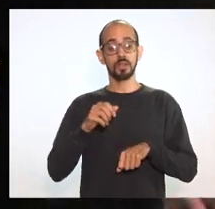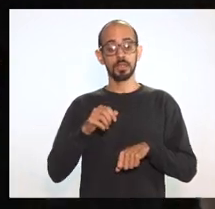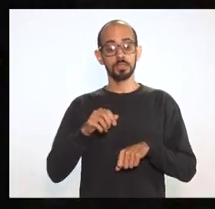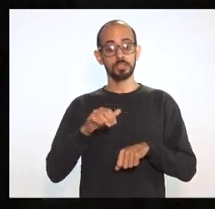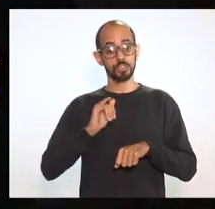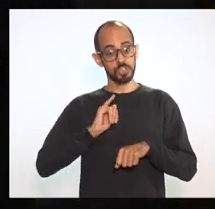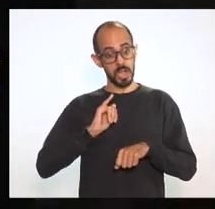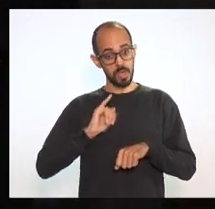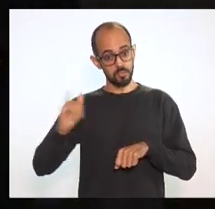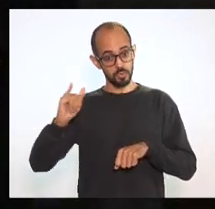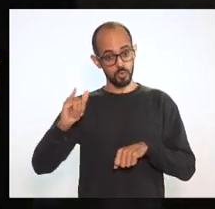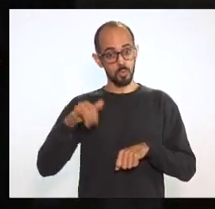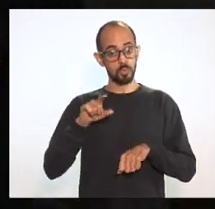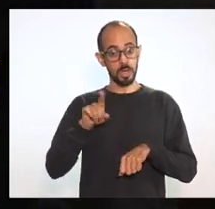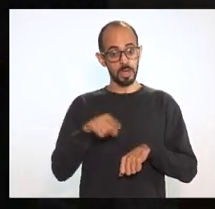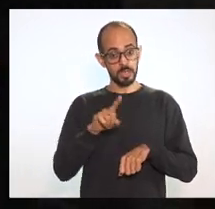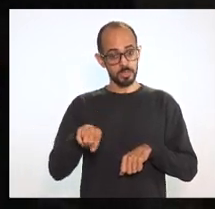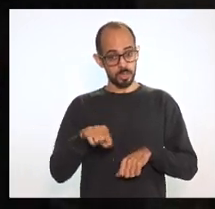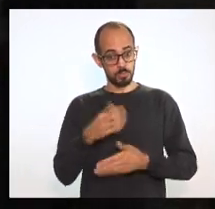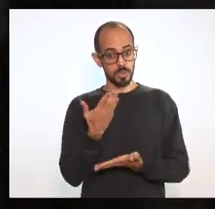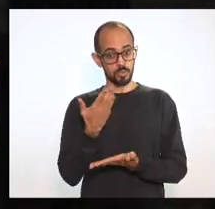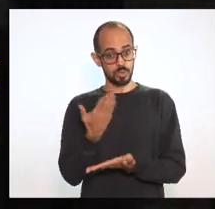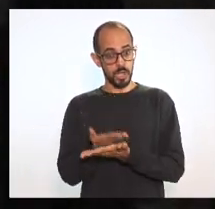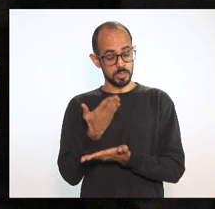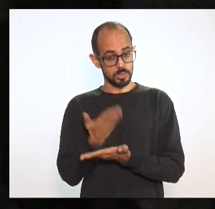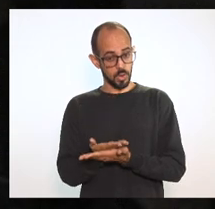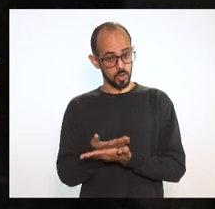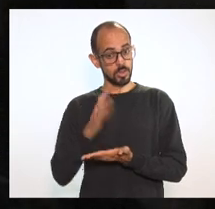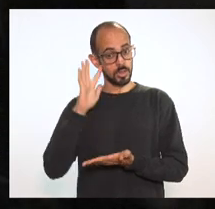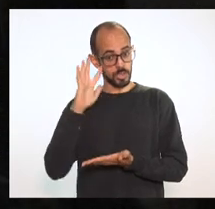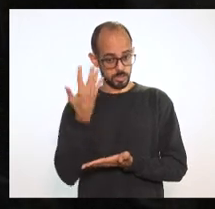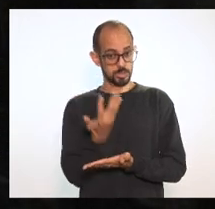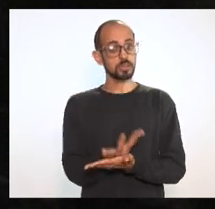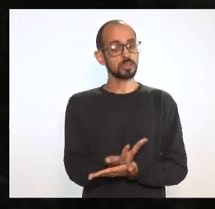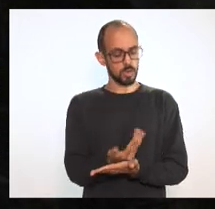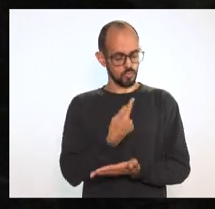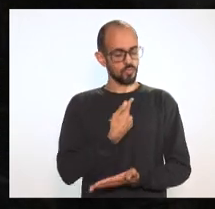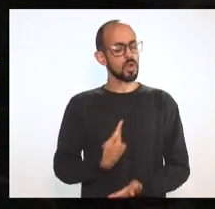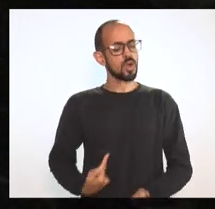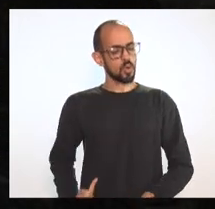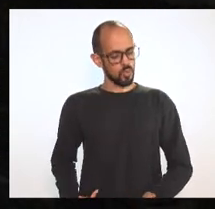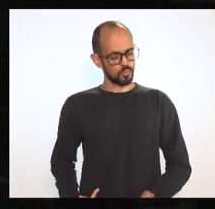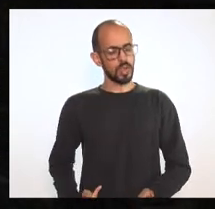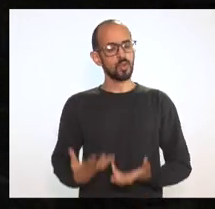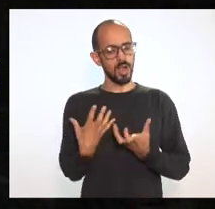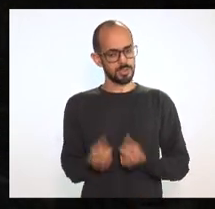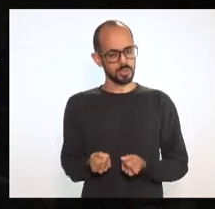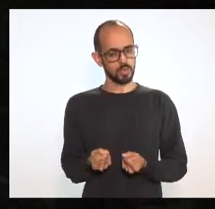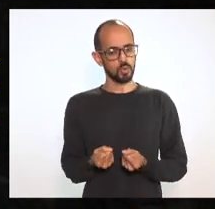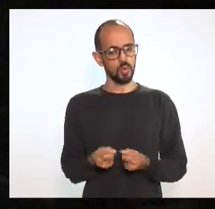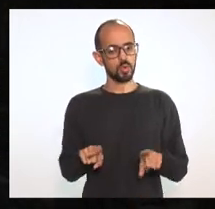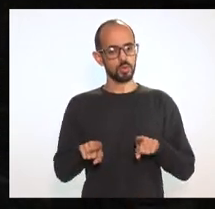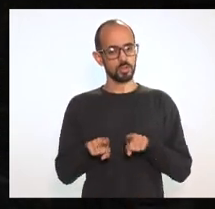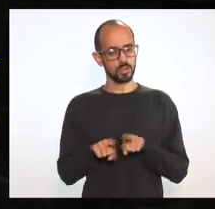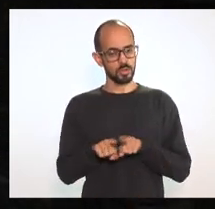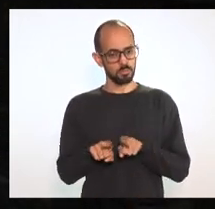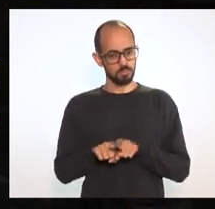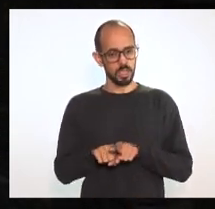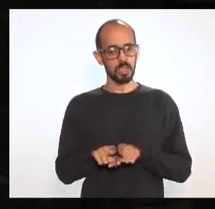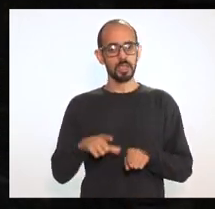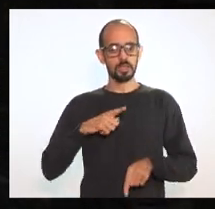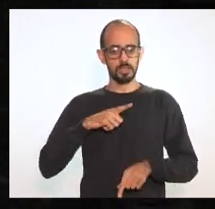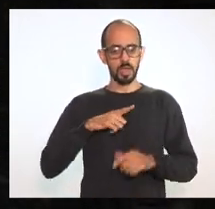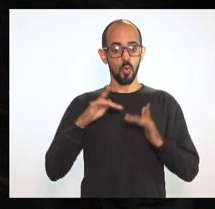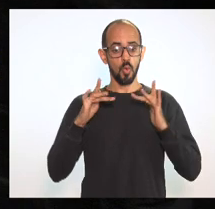aulas, decisão essa que não foi acompanhada pelo governo do Estado. Nós temos tido contato frequente